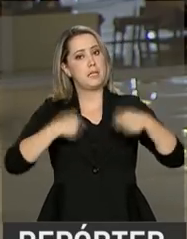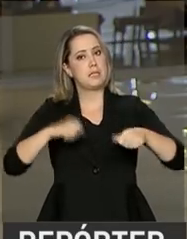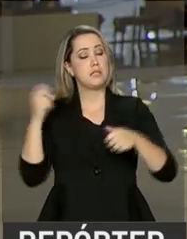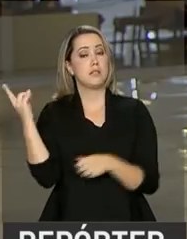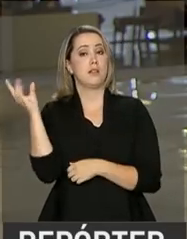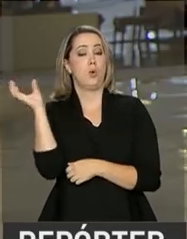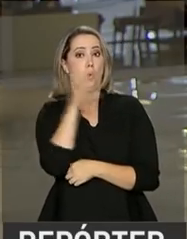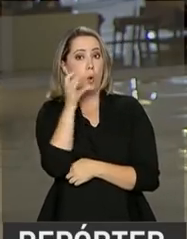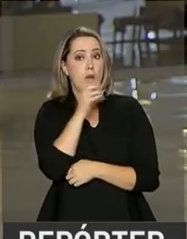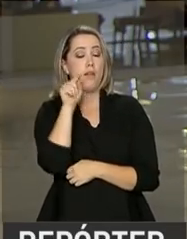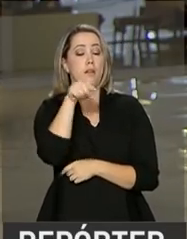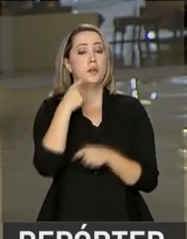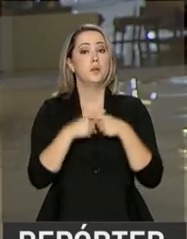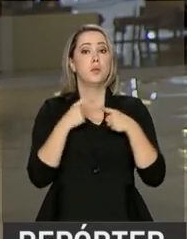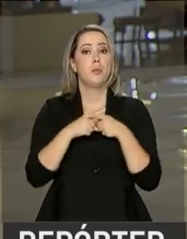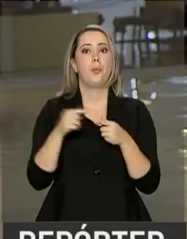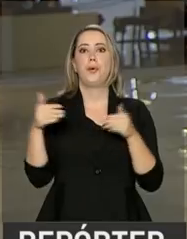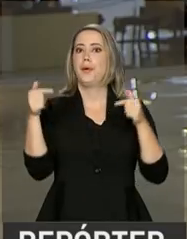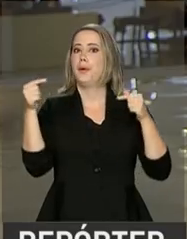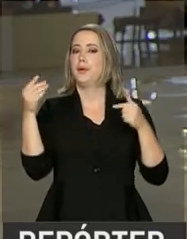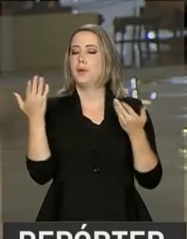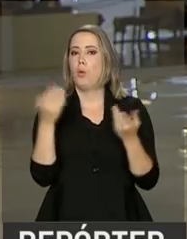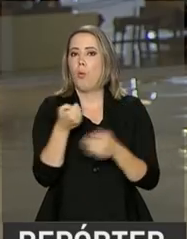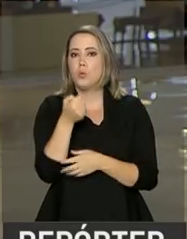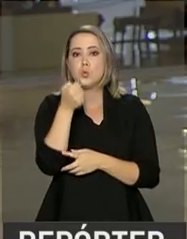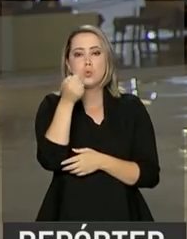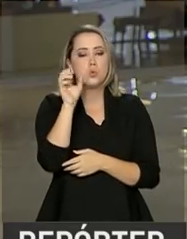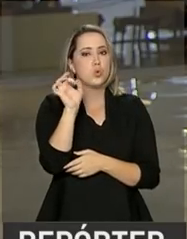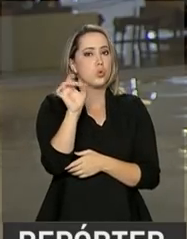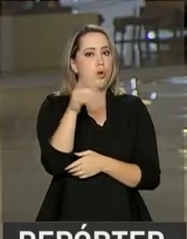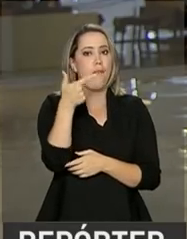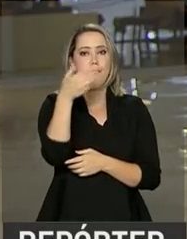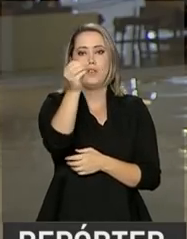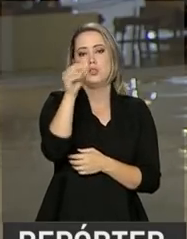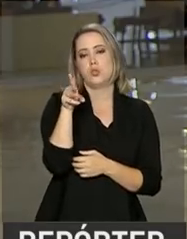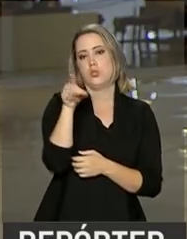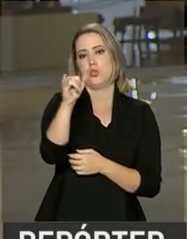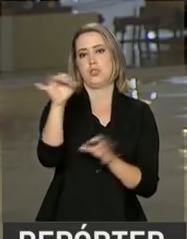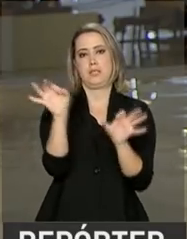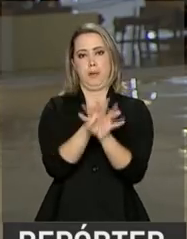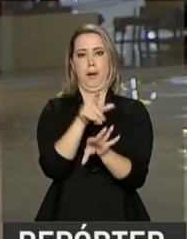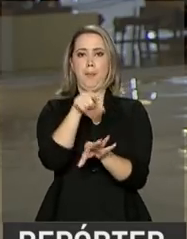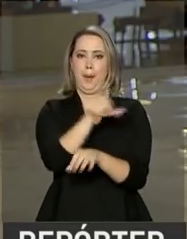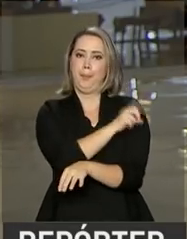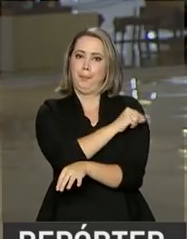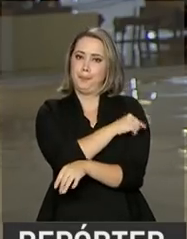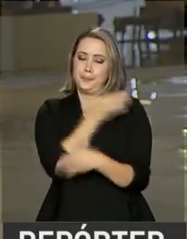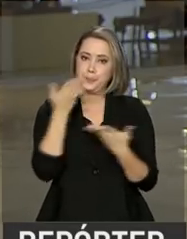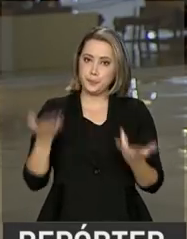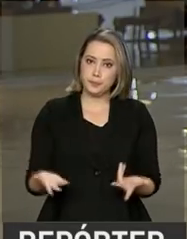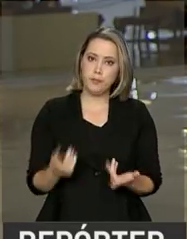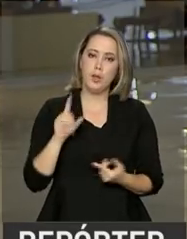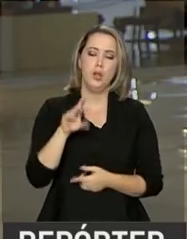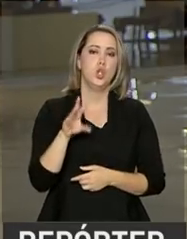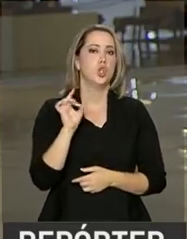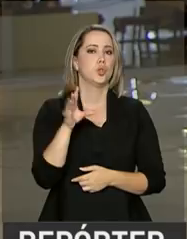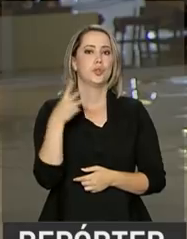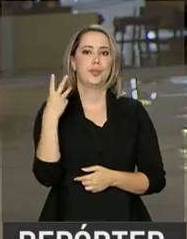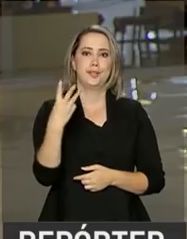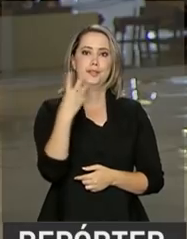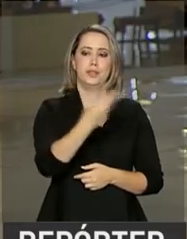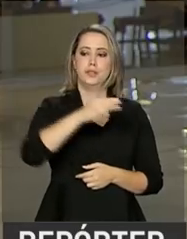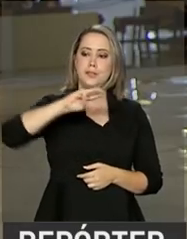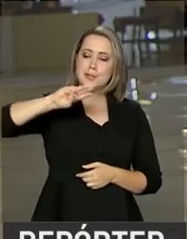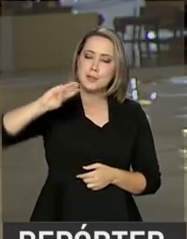o faltam menos de 20 dias para o final da campanha de vacinação até agora pouco mais de 33 milhões